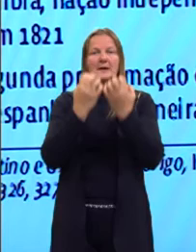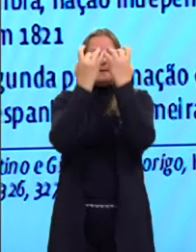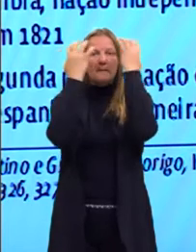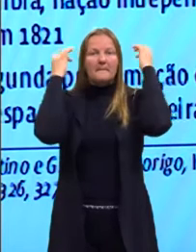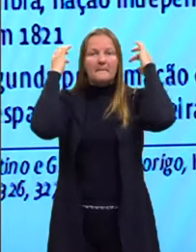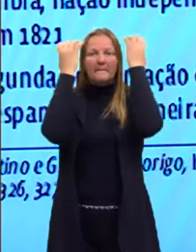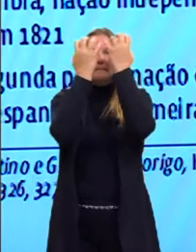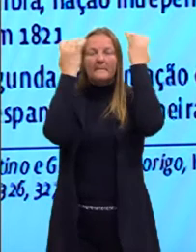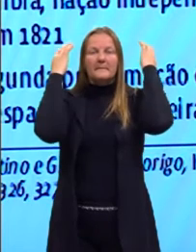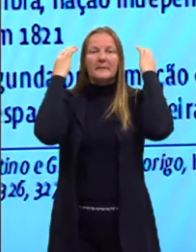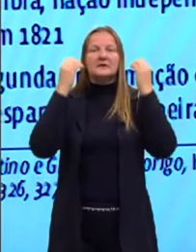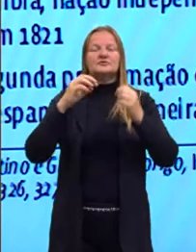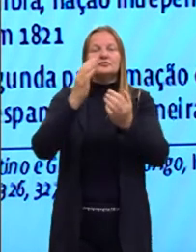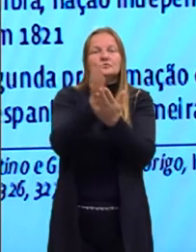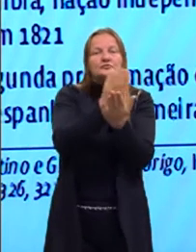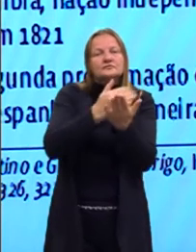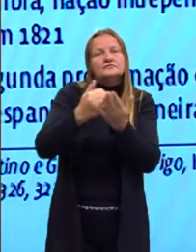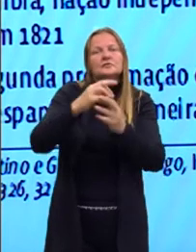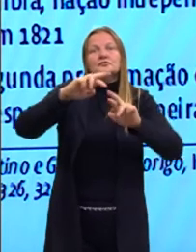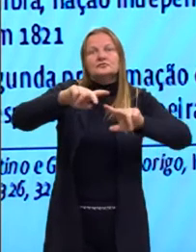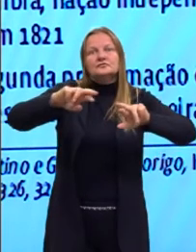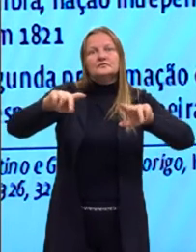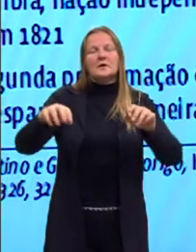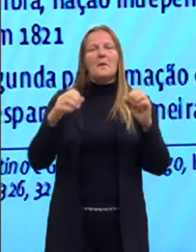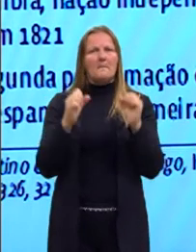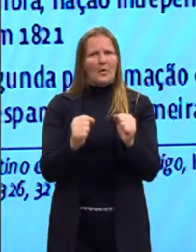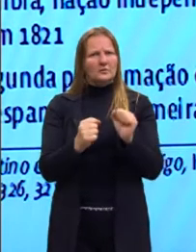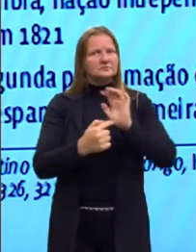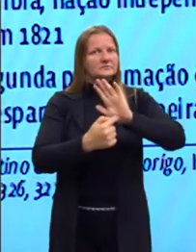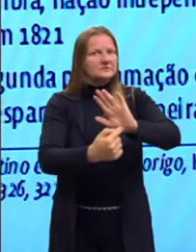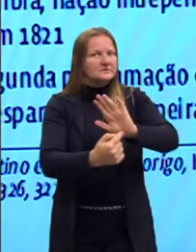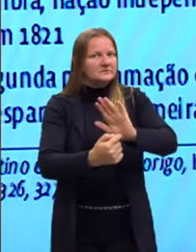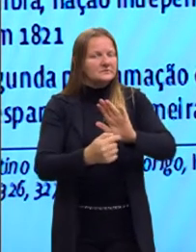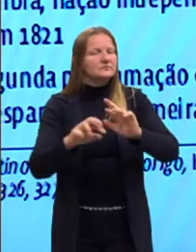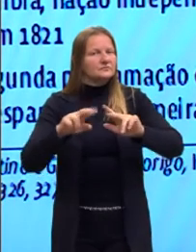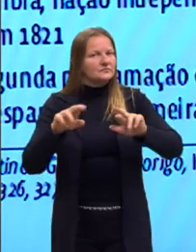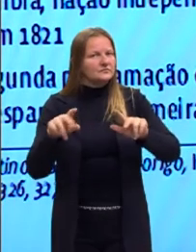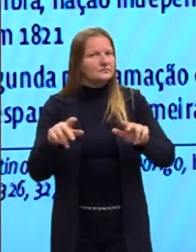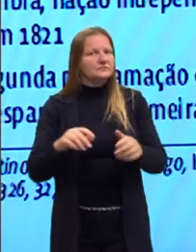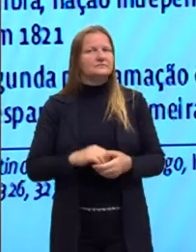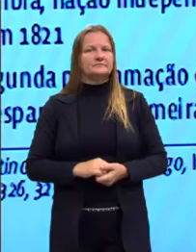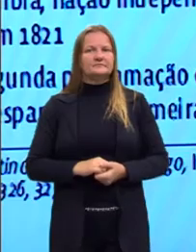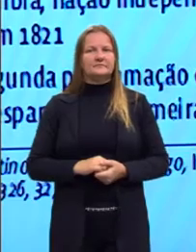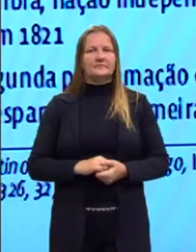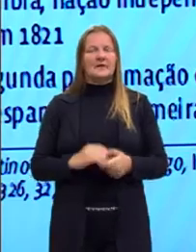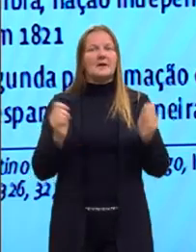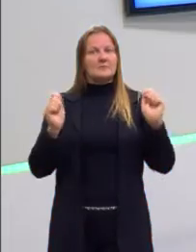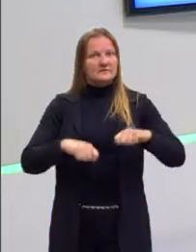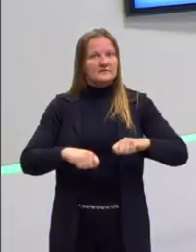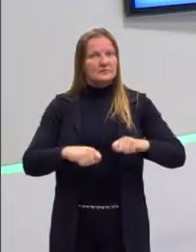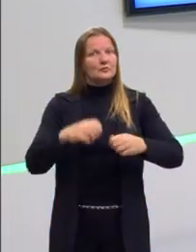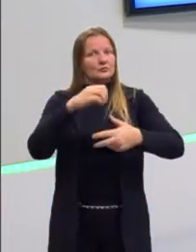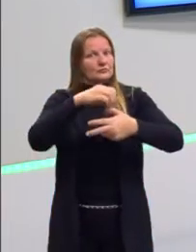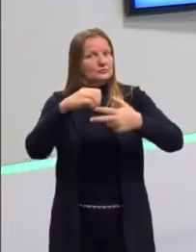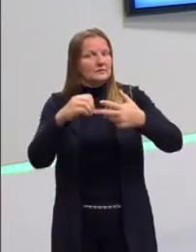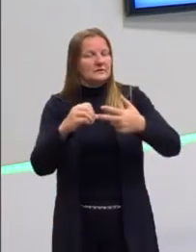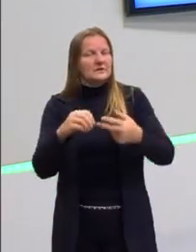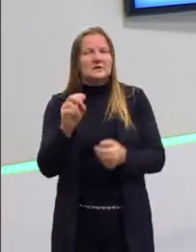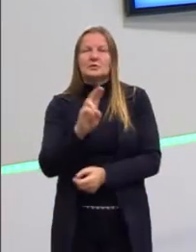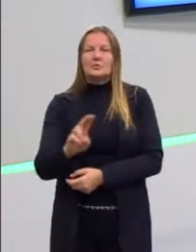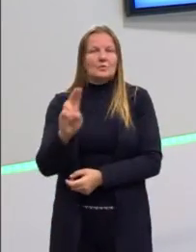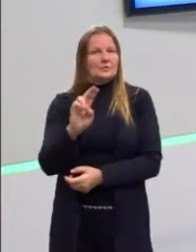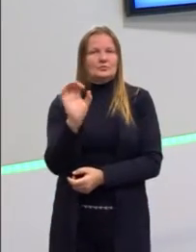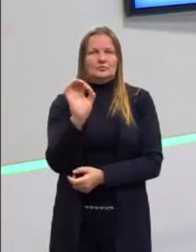Central então nós temos outras divisões a pode aparecer alguma a divisão diferente dessa que a gente conhece até pode não é